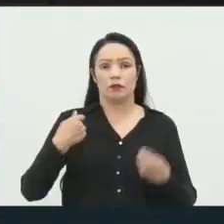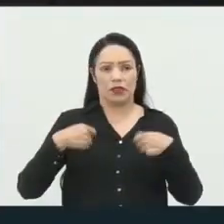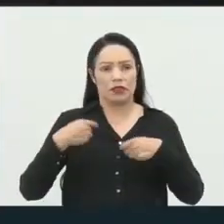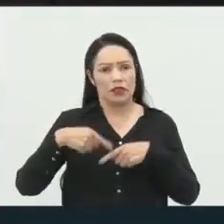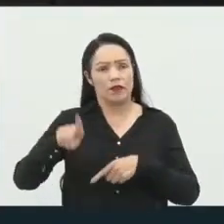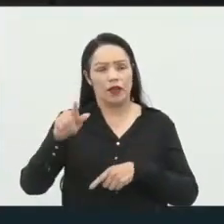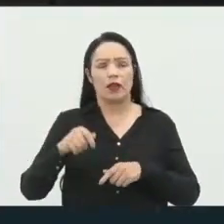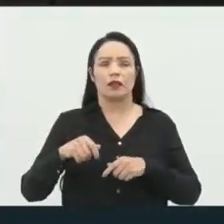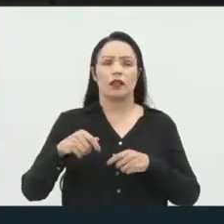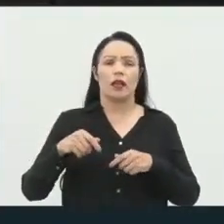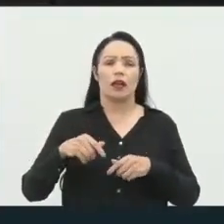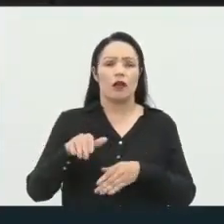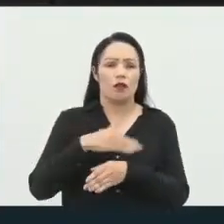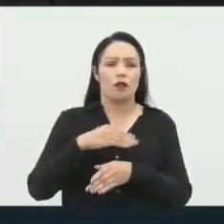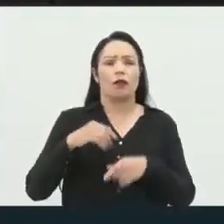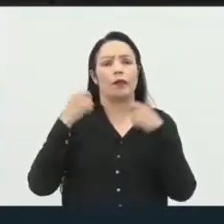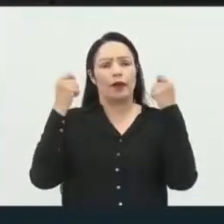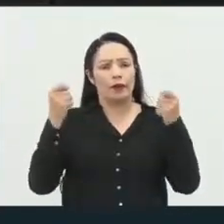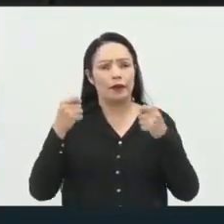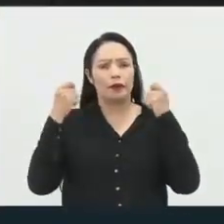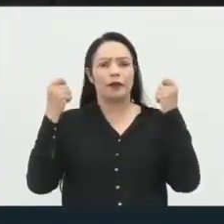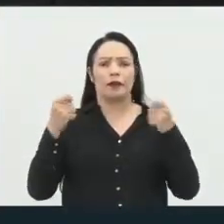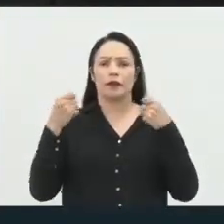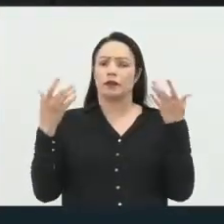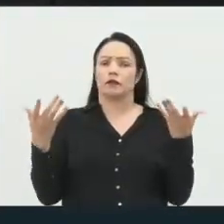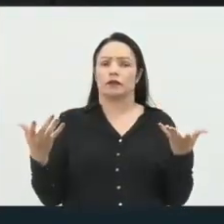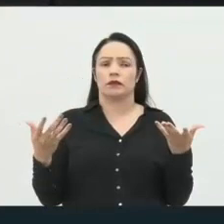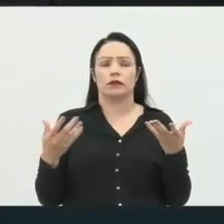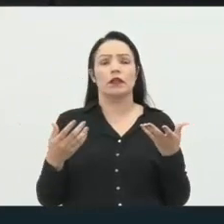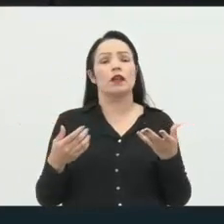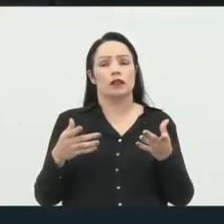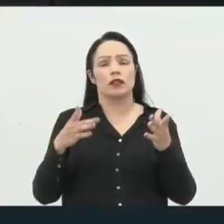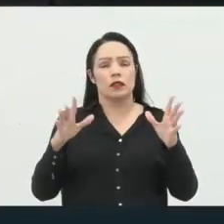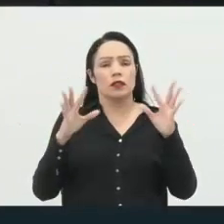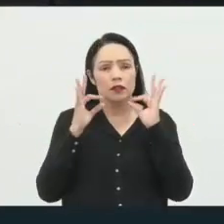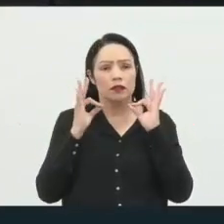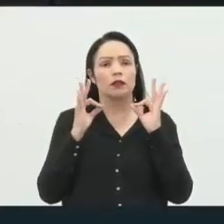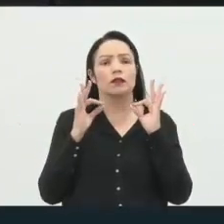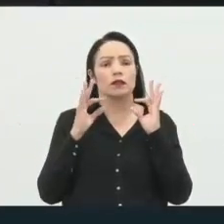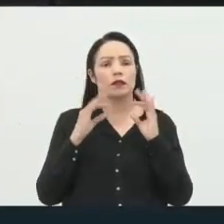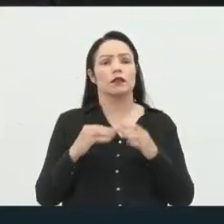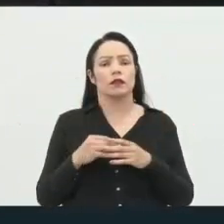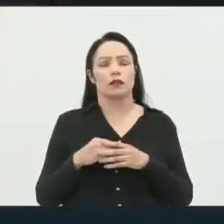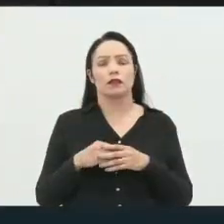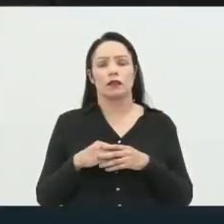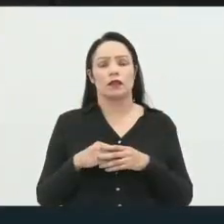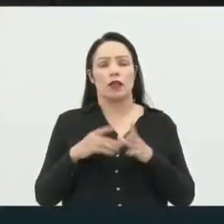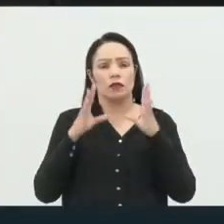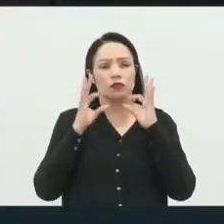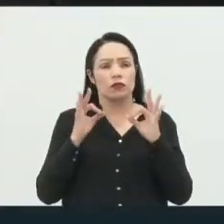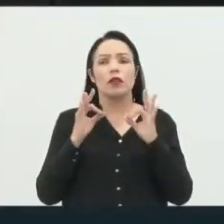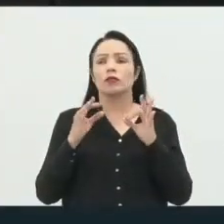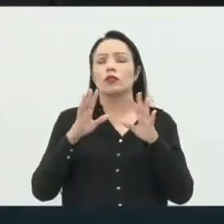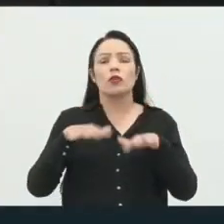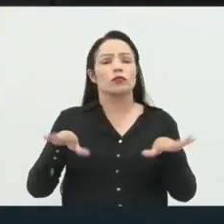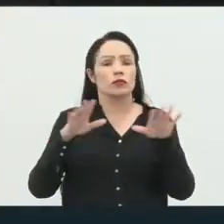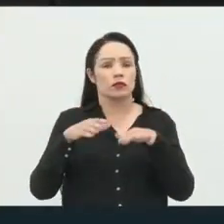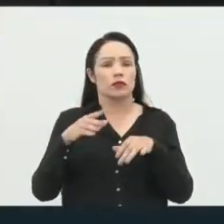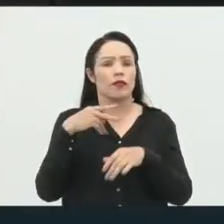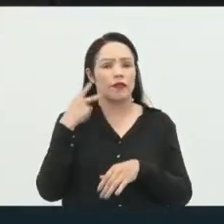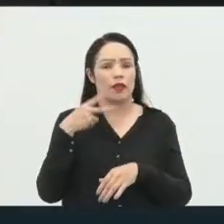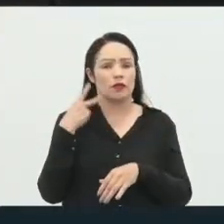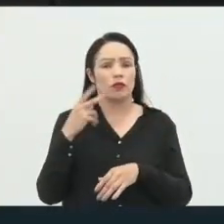inadmissível uma situação dessa Então queria chamar a atenção dos vereadores dessa casa que desse um apoio a esses profissionais